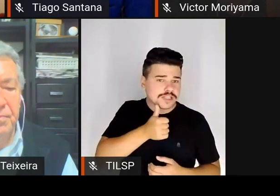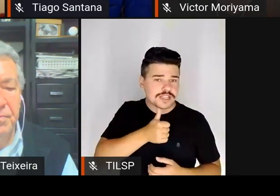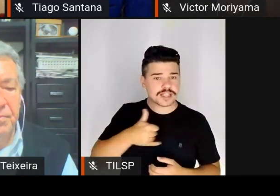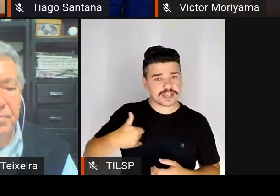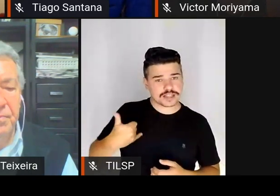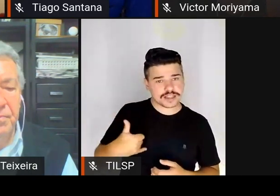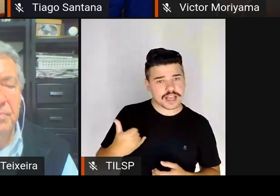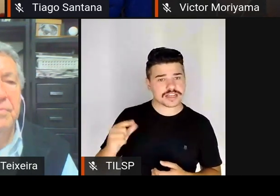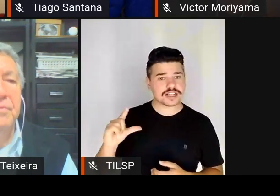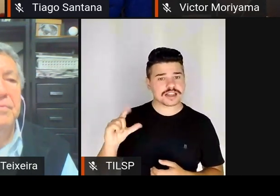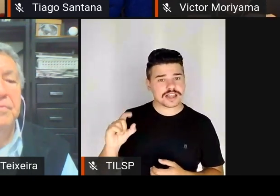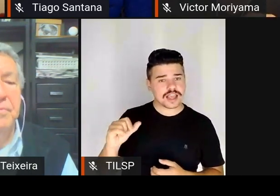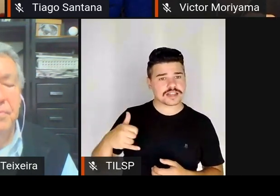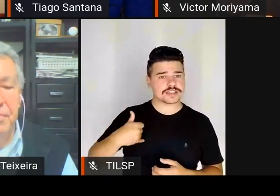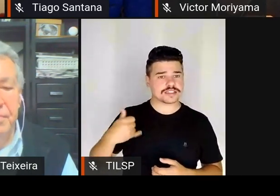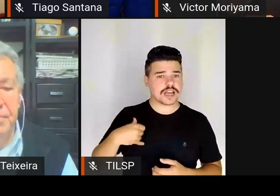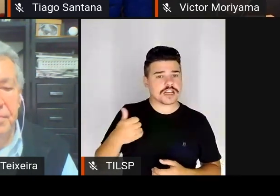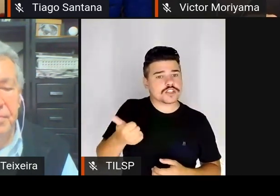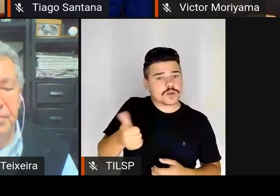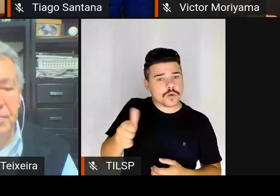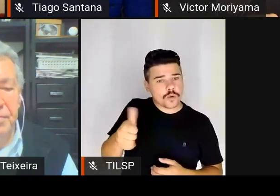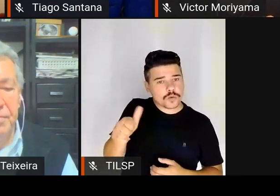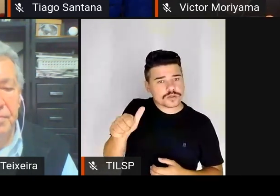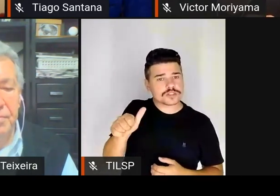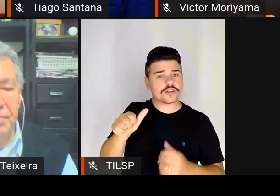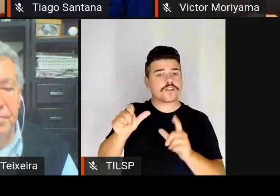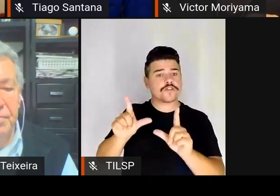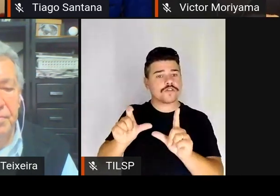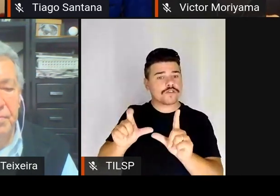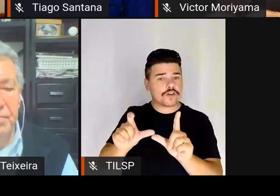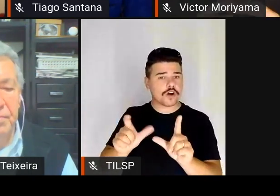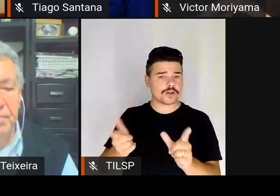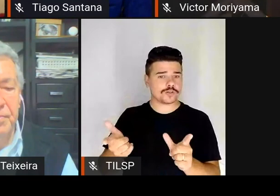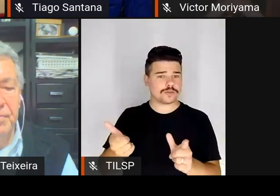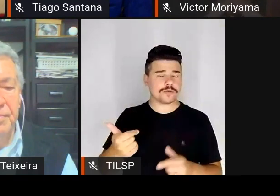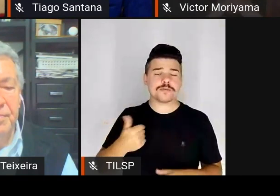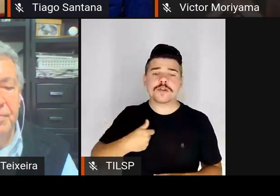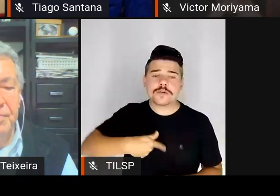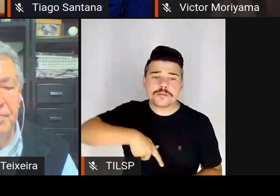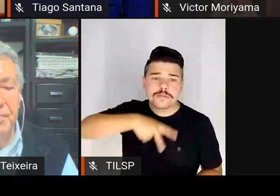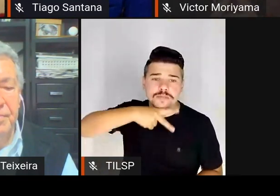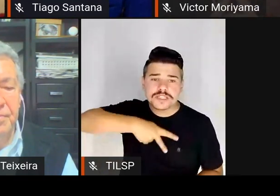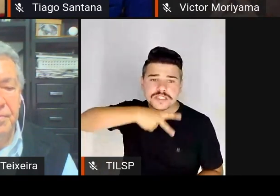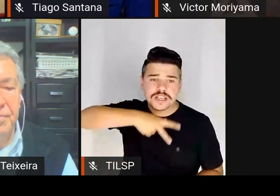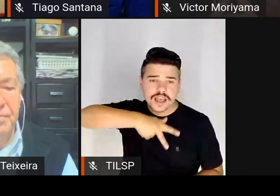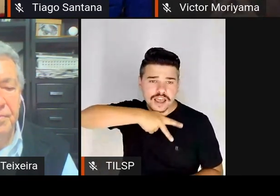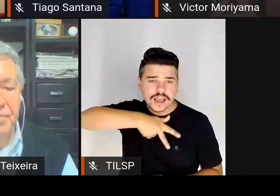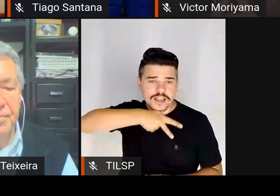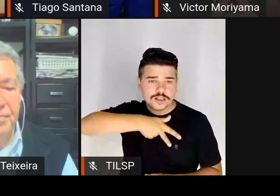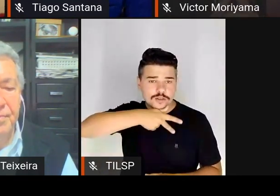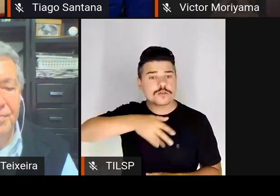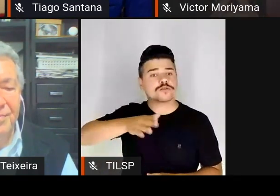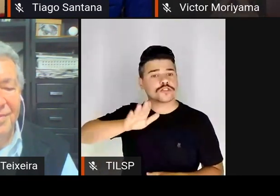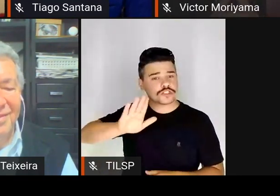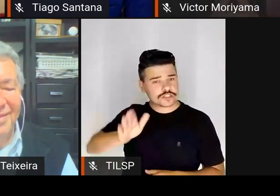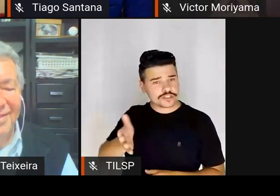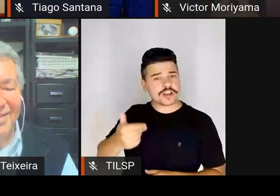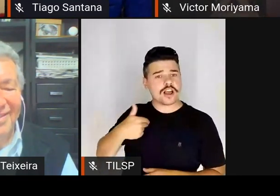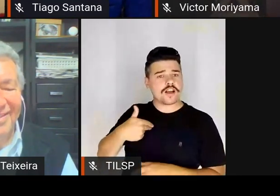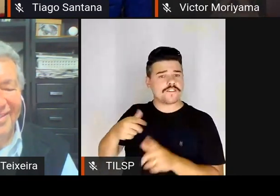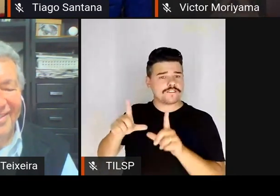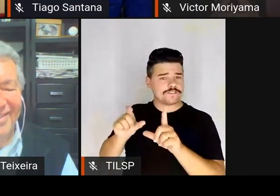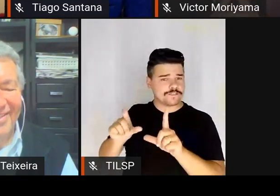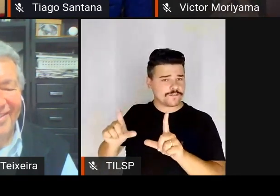anos fotografando. Eu tenho bisnetos que já estão fotografando